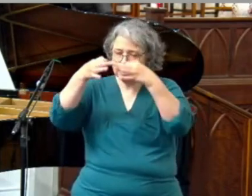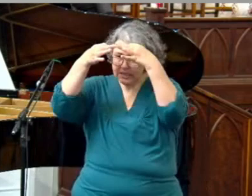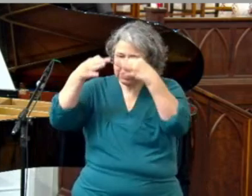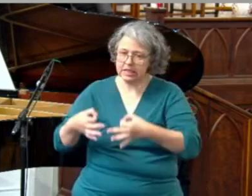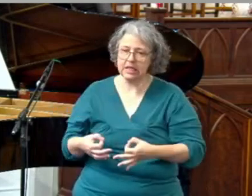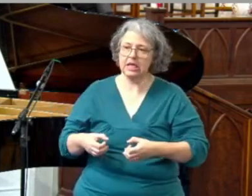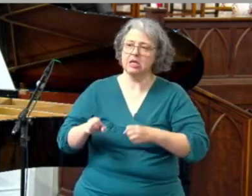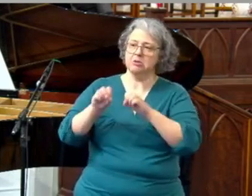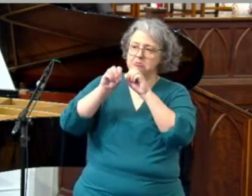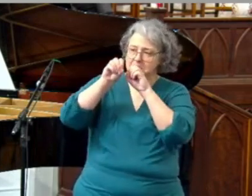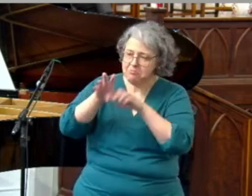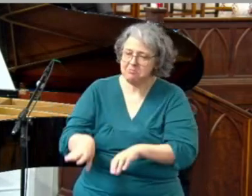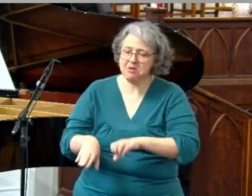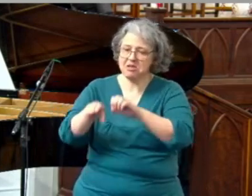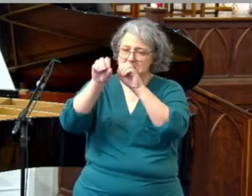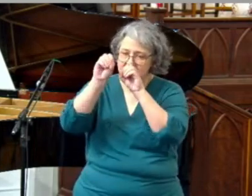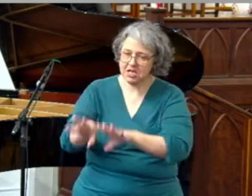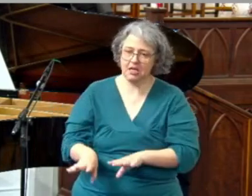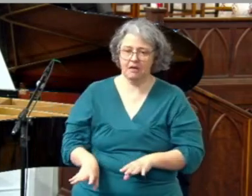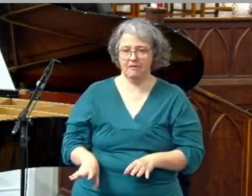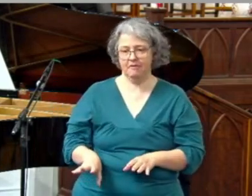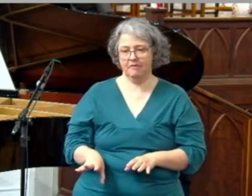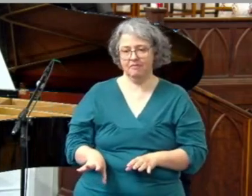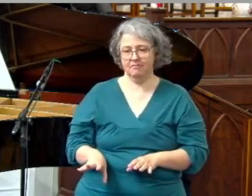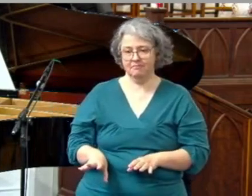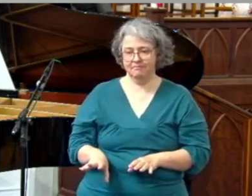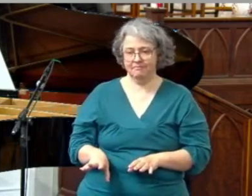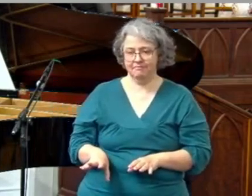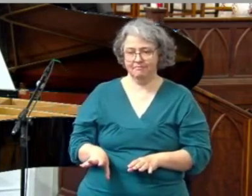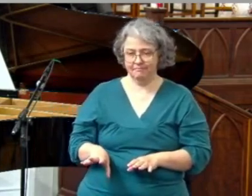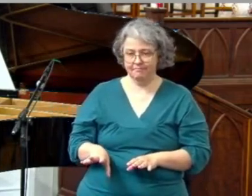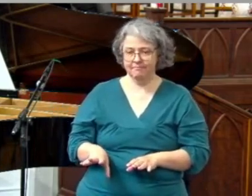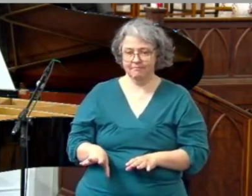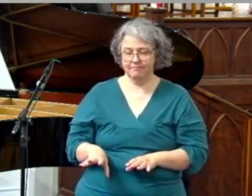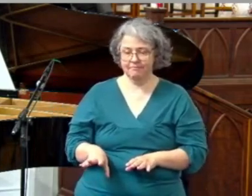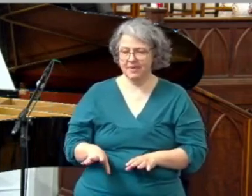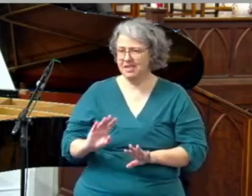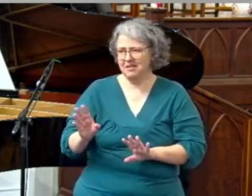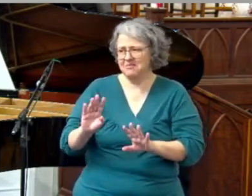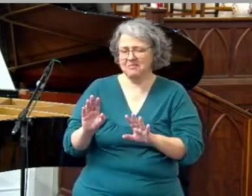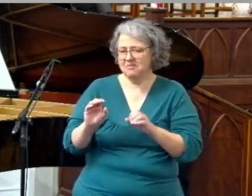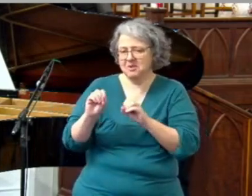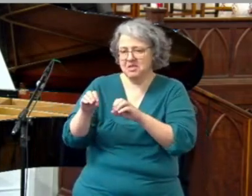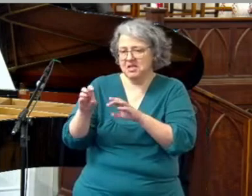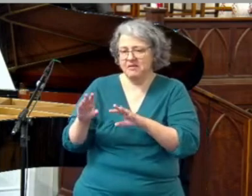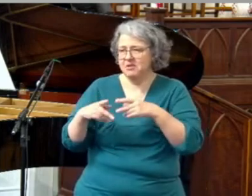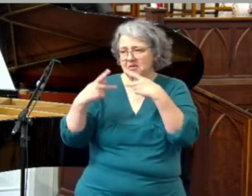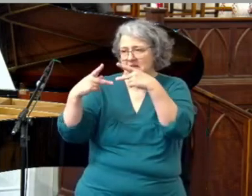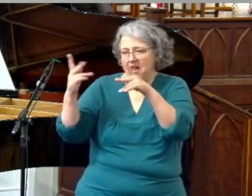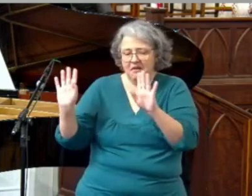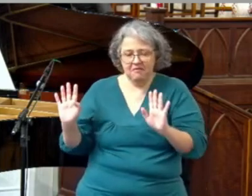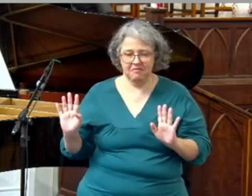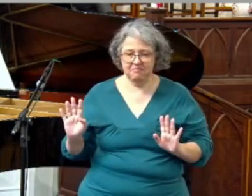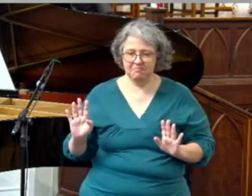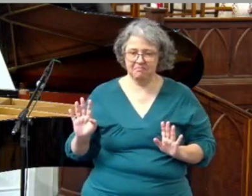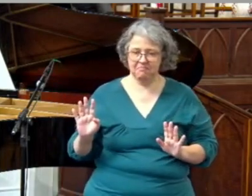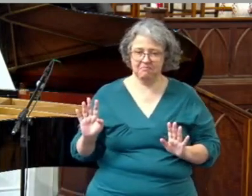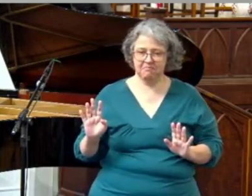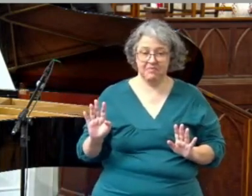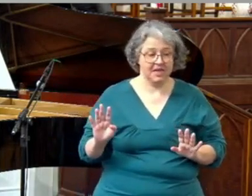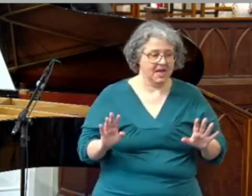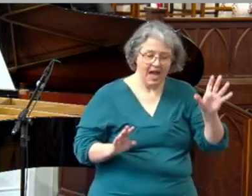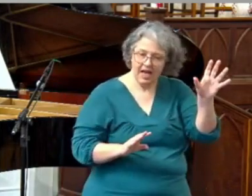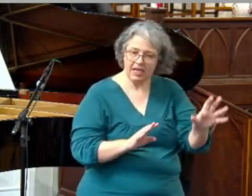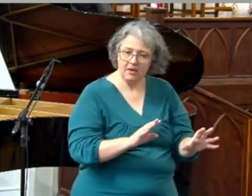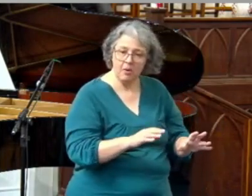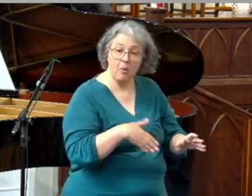O que ele está nos ensinando é um sábio discernimento. É um julgar corretamente. É um avaliar o certo e o correto